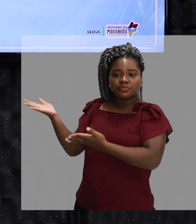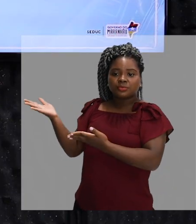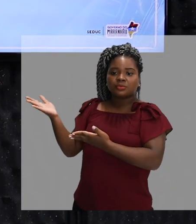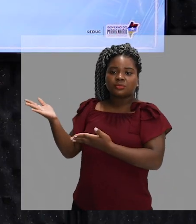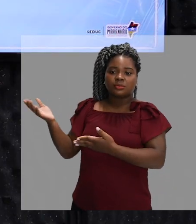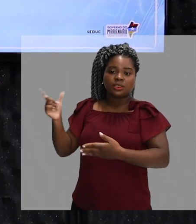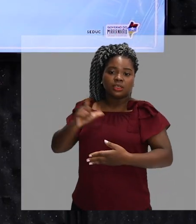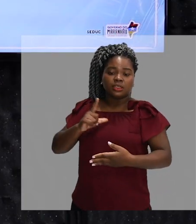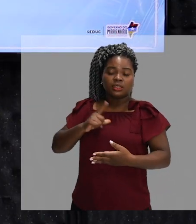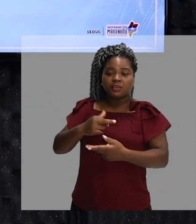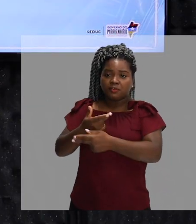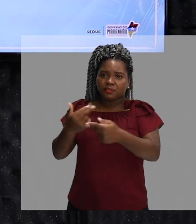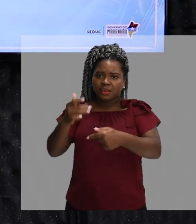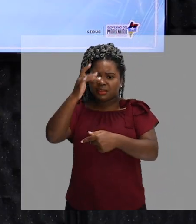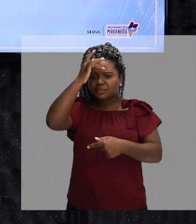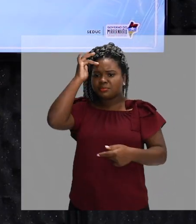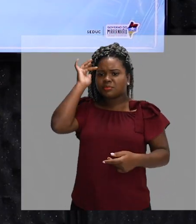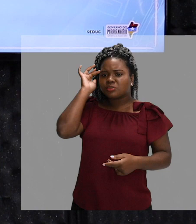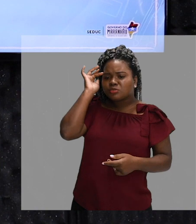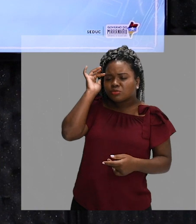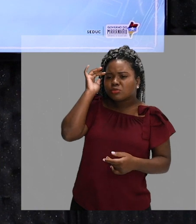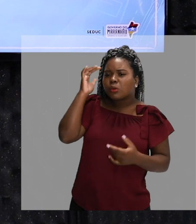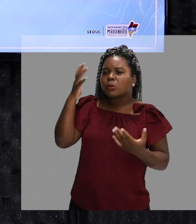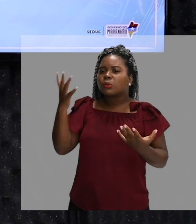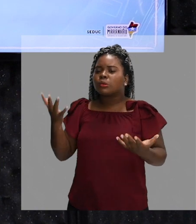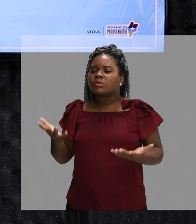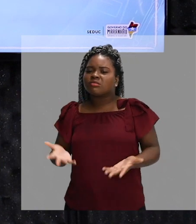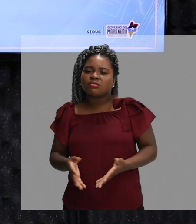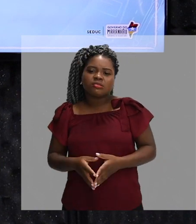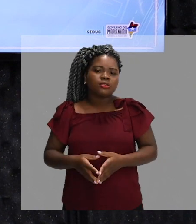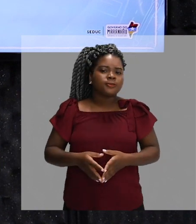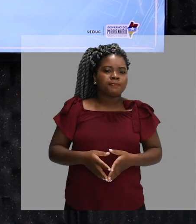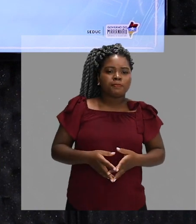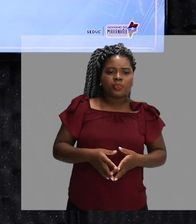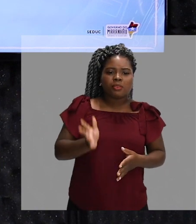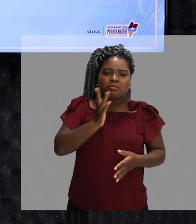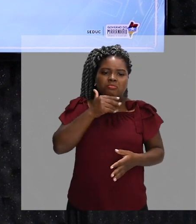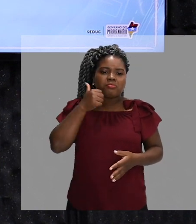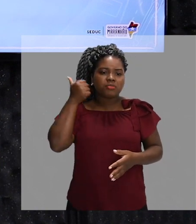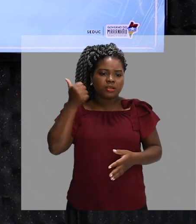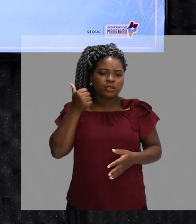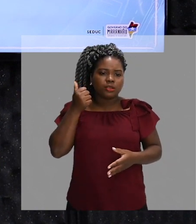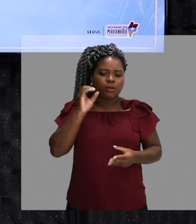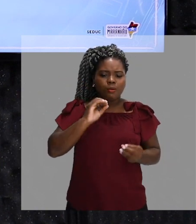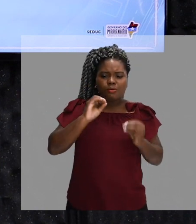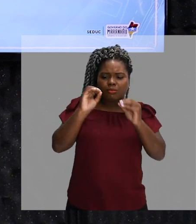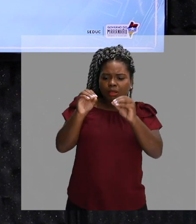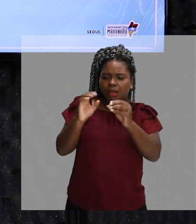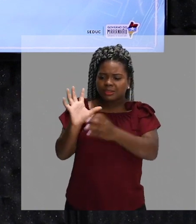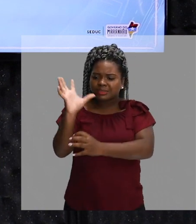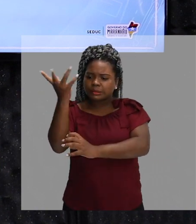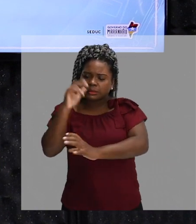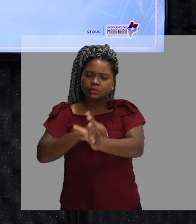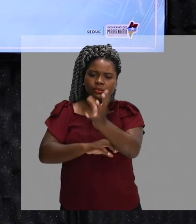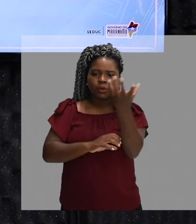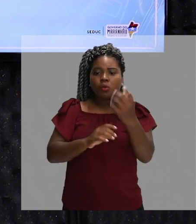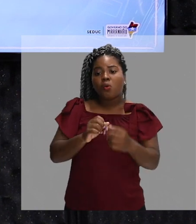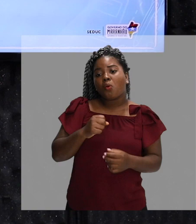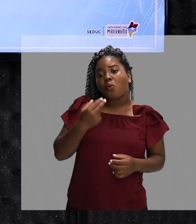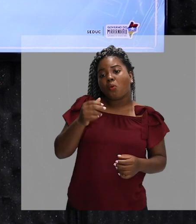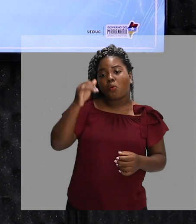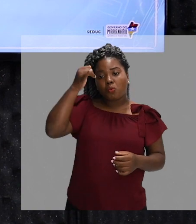por residências, então seria mais adequado nós colocarmos mais vegetação ou